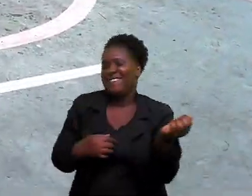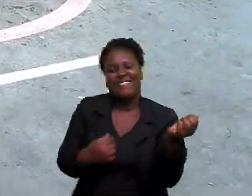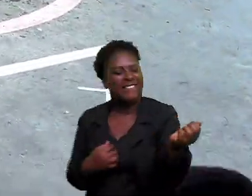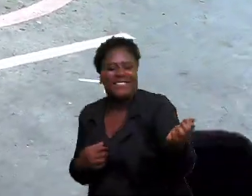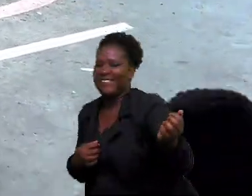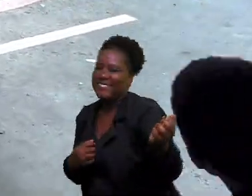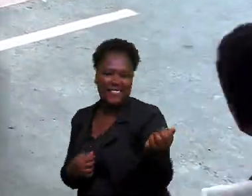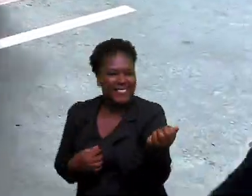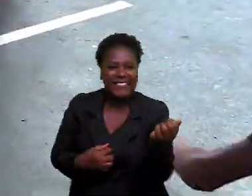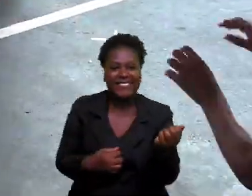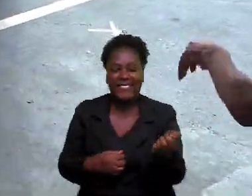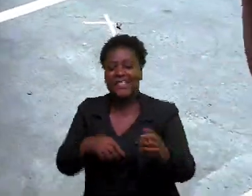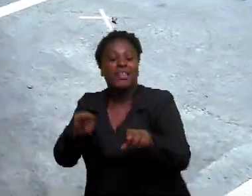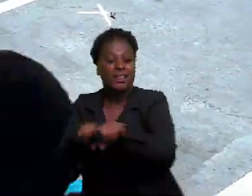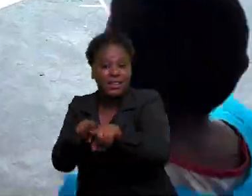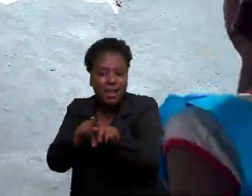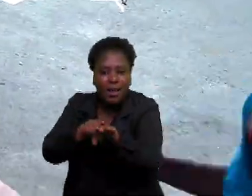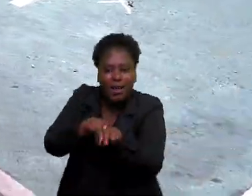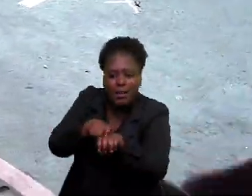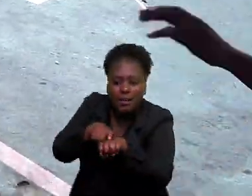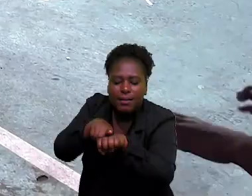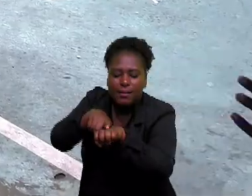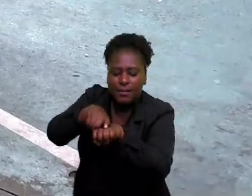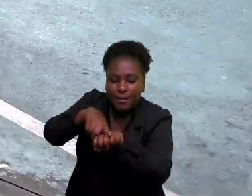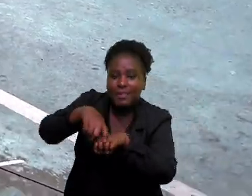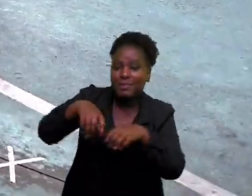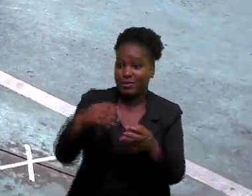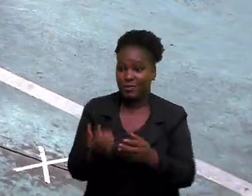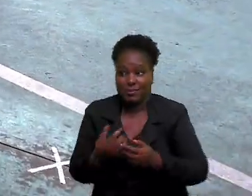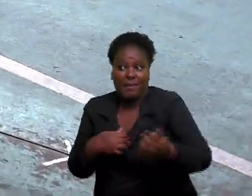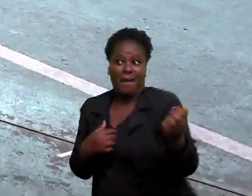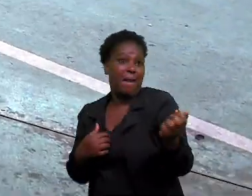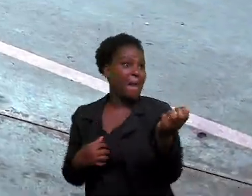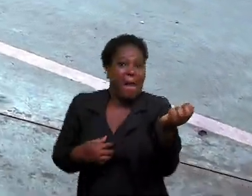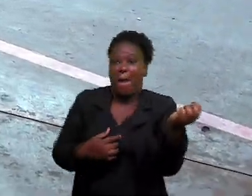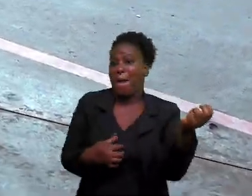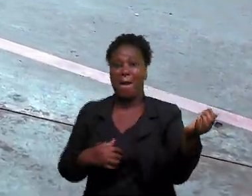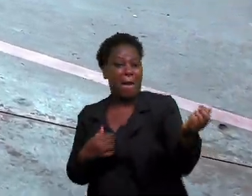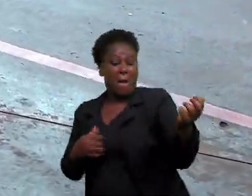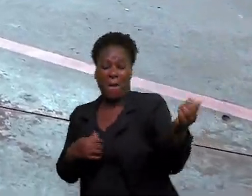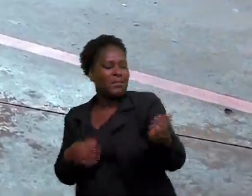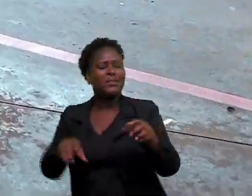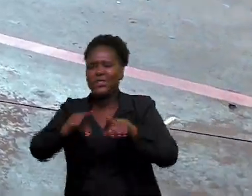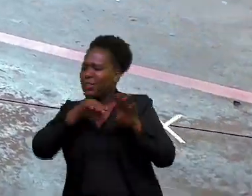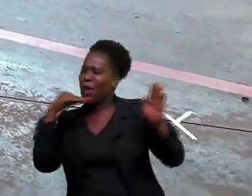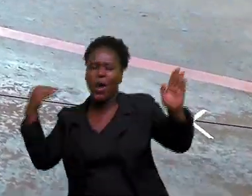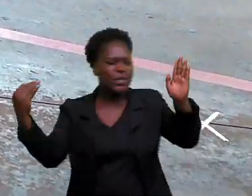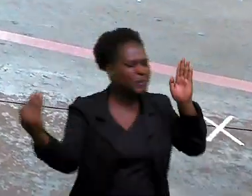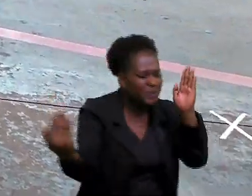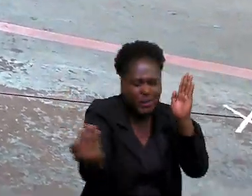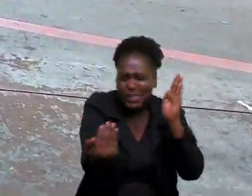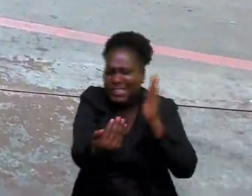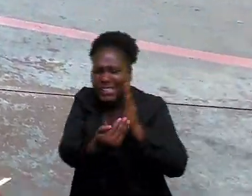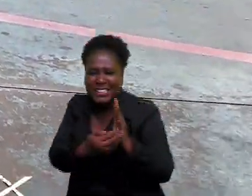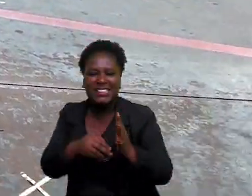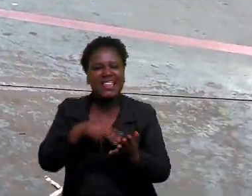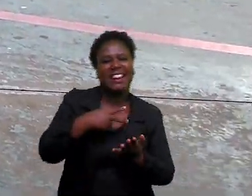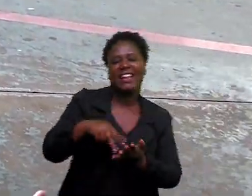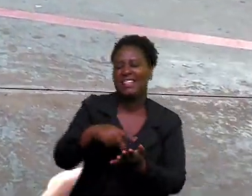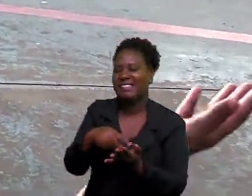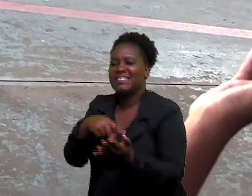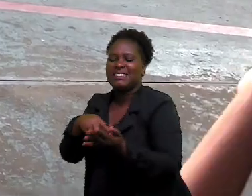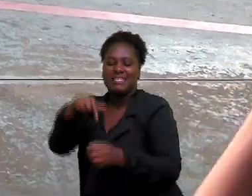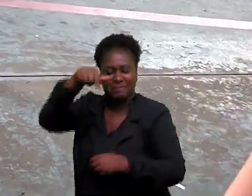Caracolzinho tira um sonzinho, por isso a gente daqui é quente e não reclama, até na lama aqui no